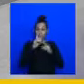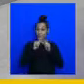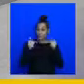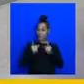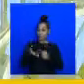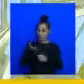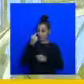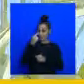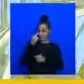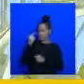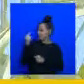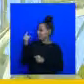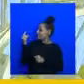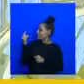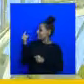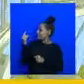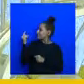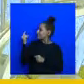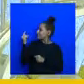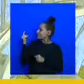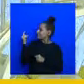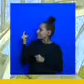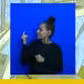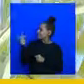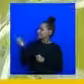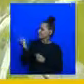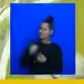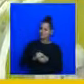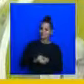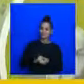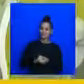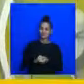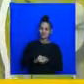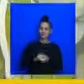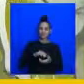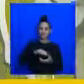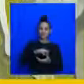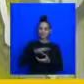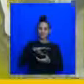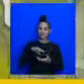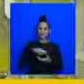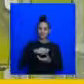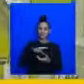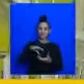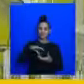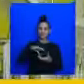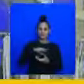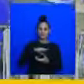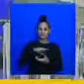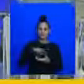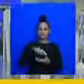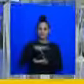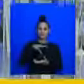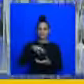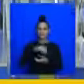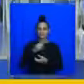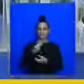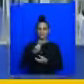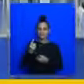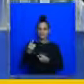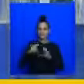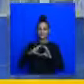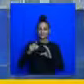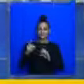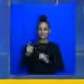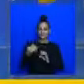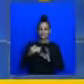lá, bolas posicionadas. Valendo! Globo carregado, embaralhando 31 bolas numeradas de 01